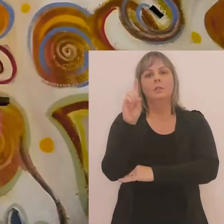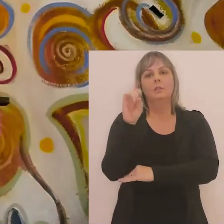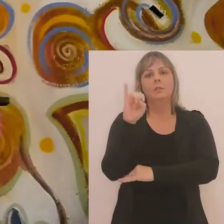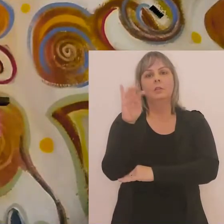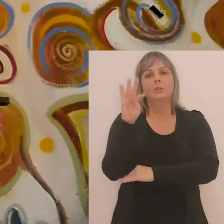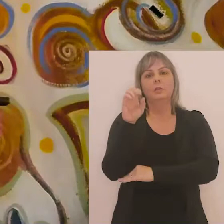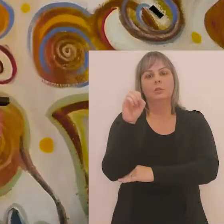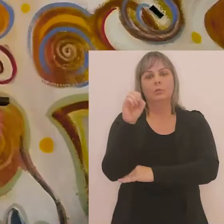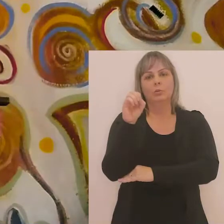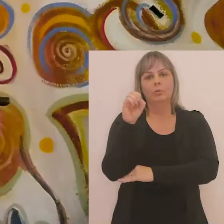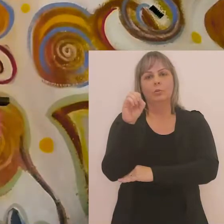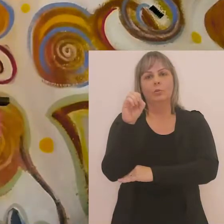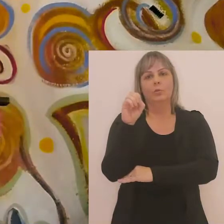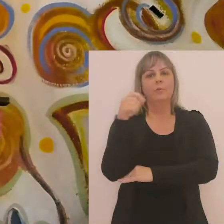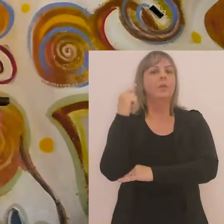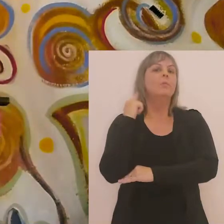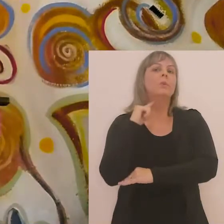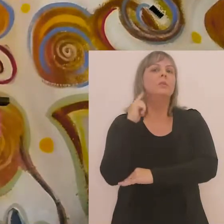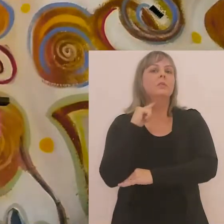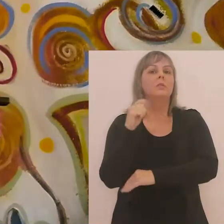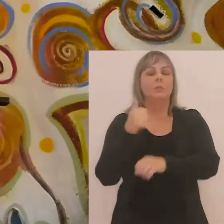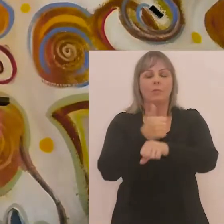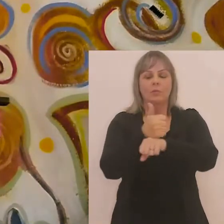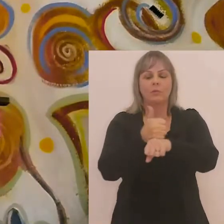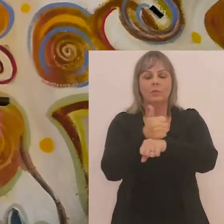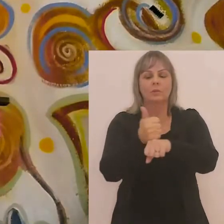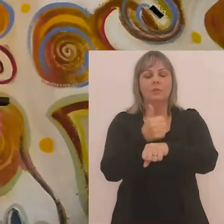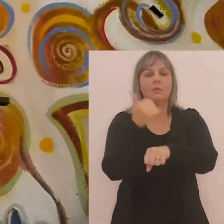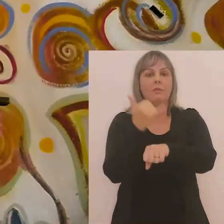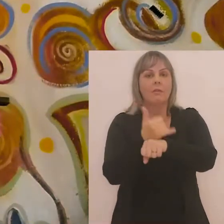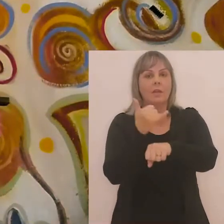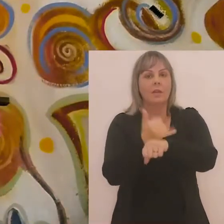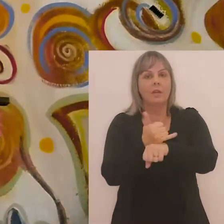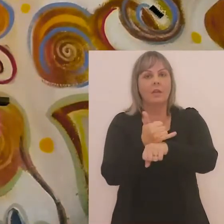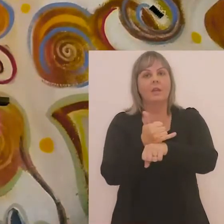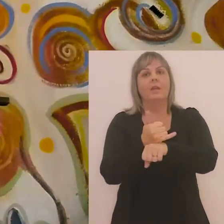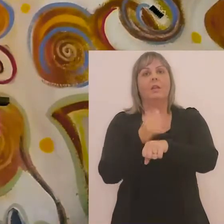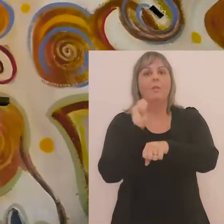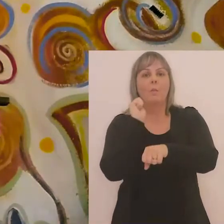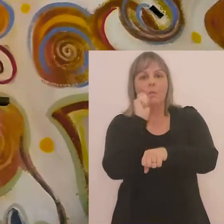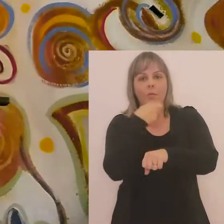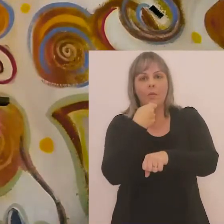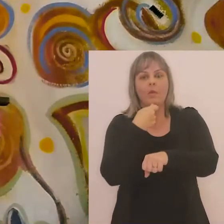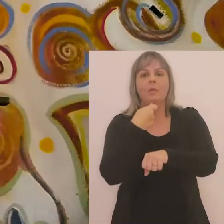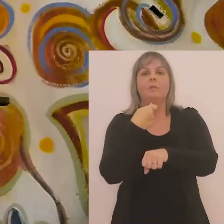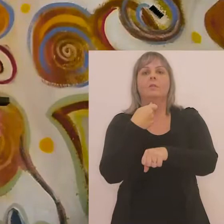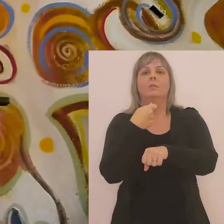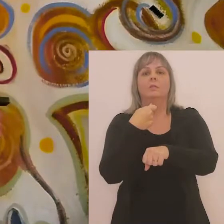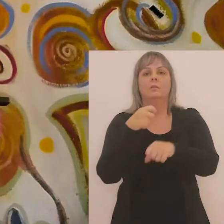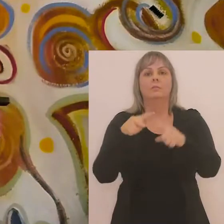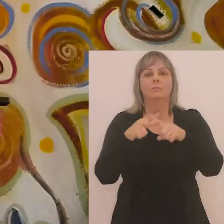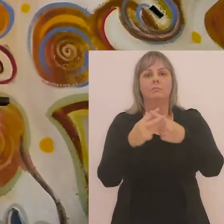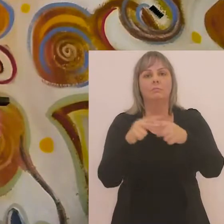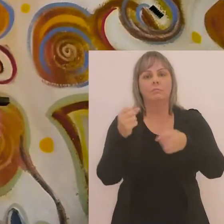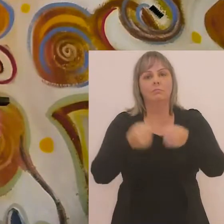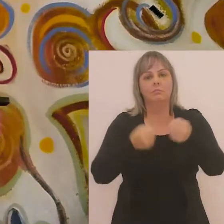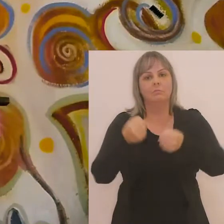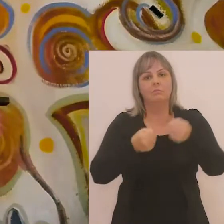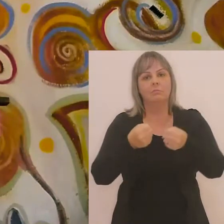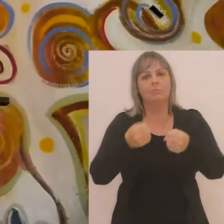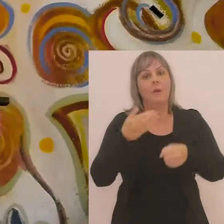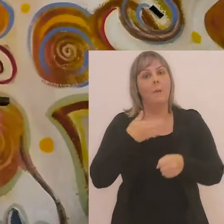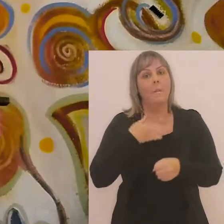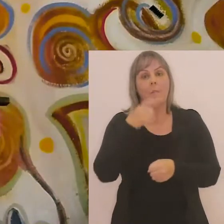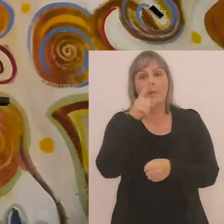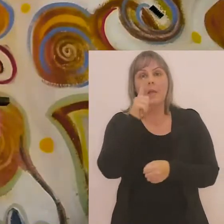ele era folião Neto Ferreiro mecânico padeiro e a minha